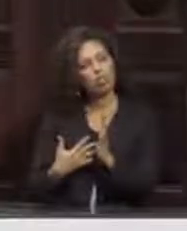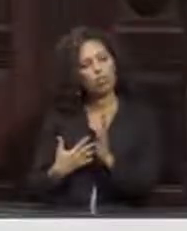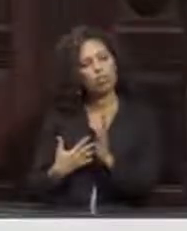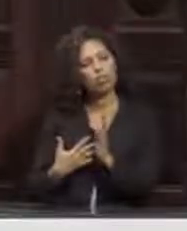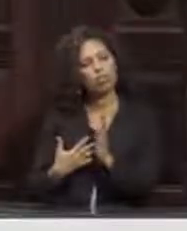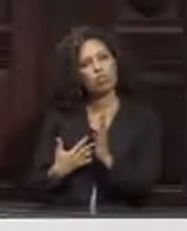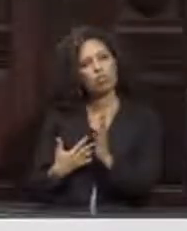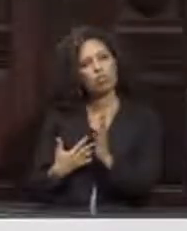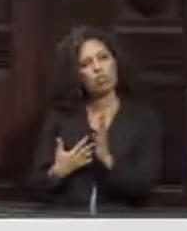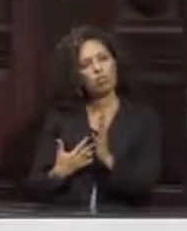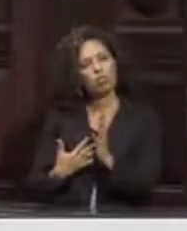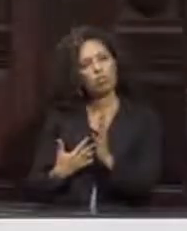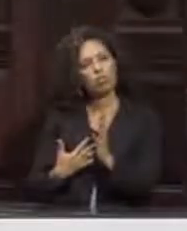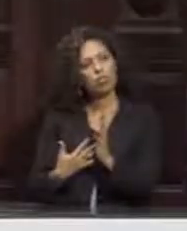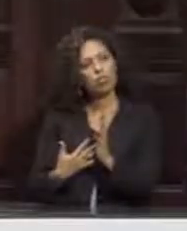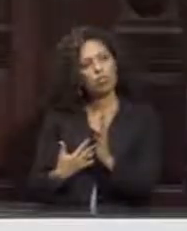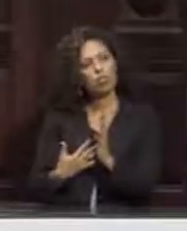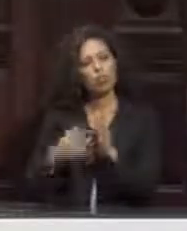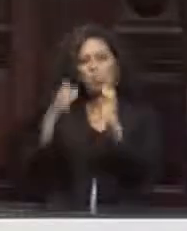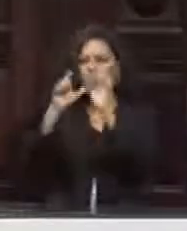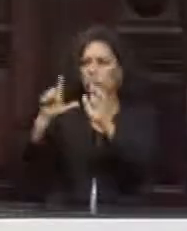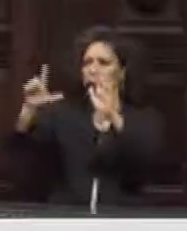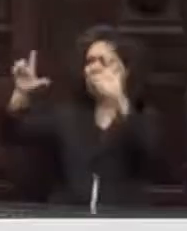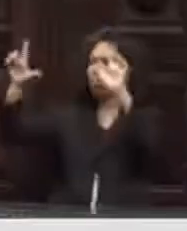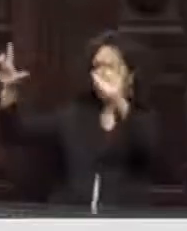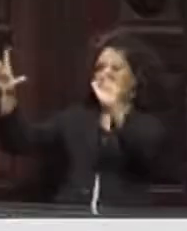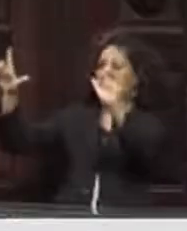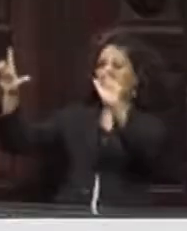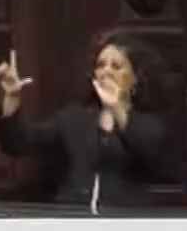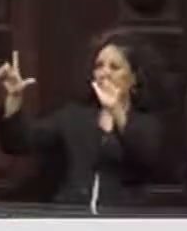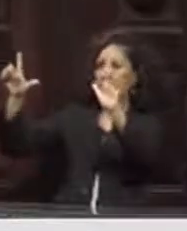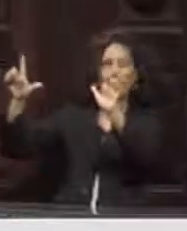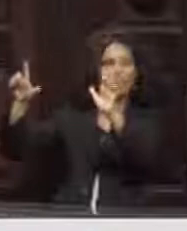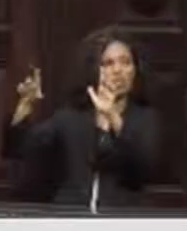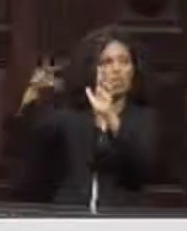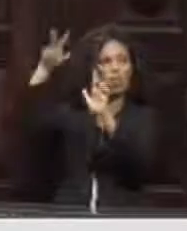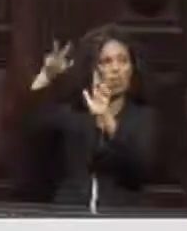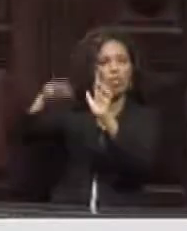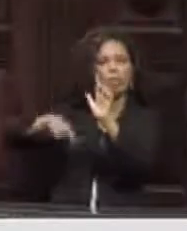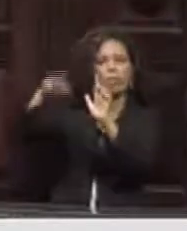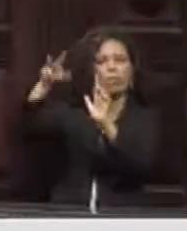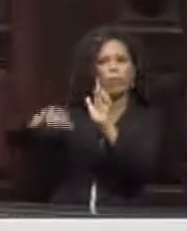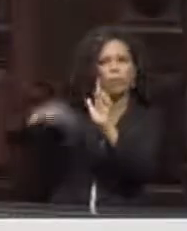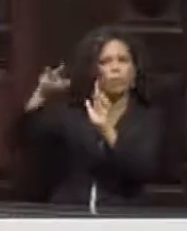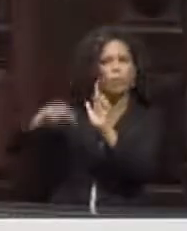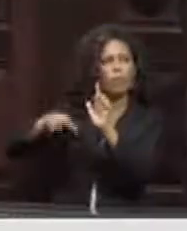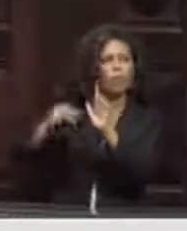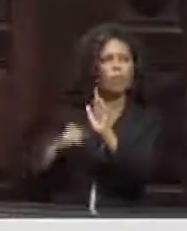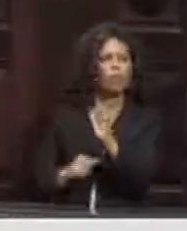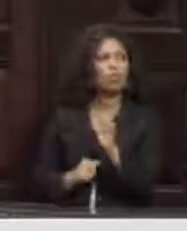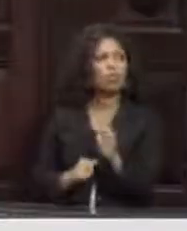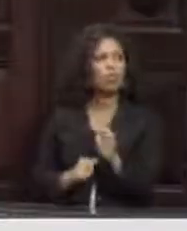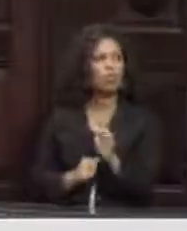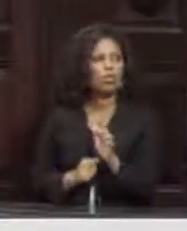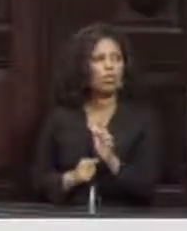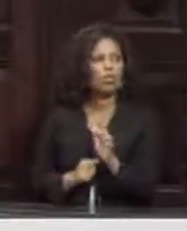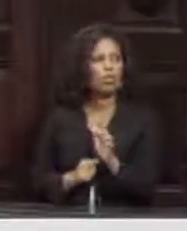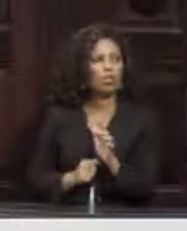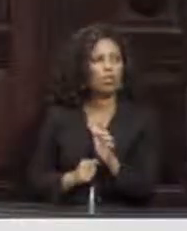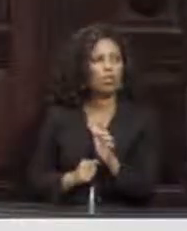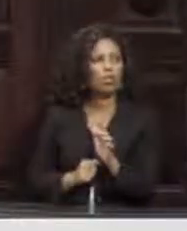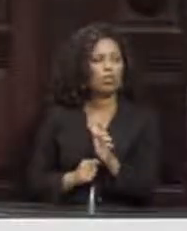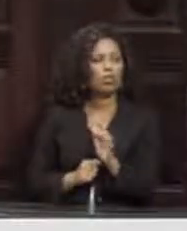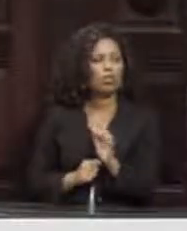ainda, na parede da Companhia Independente de Polícia Militar, que é responsável pela